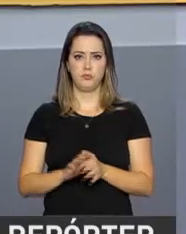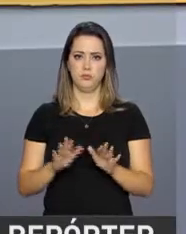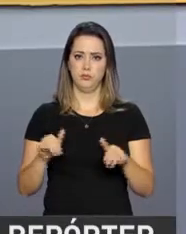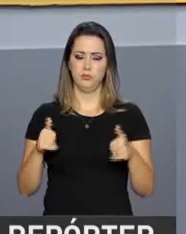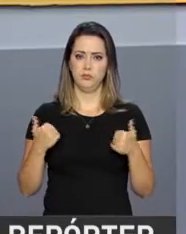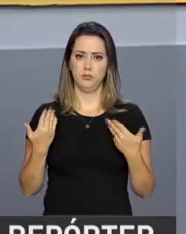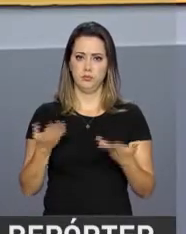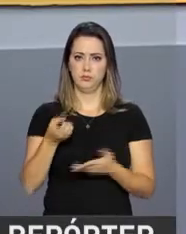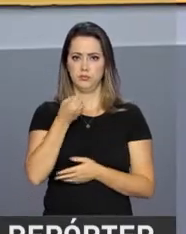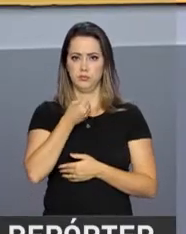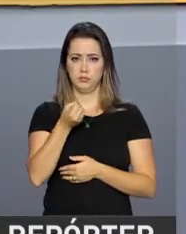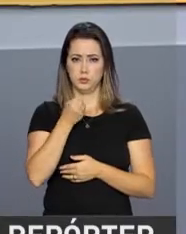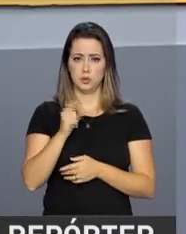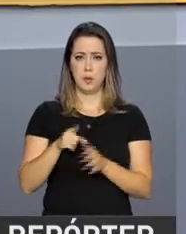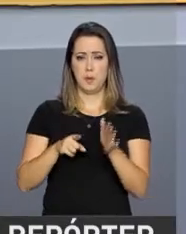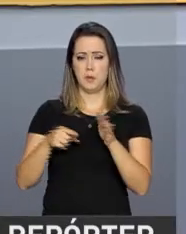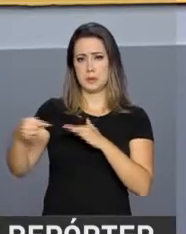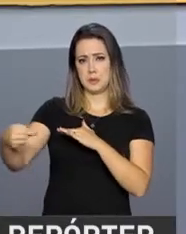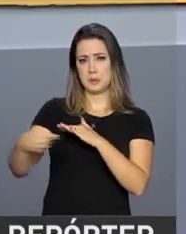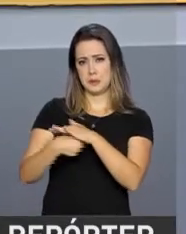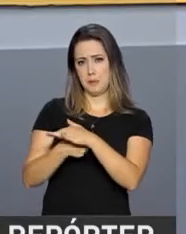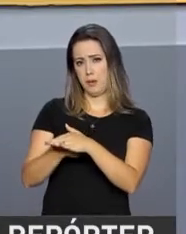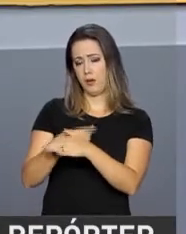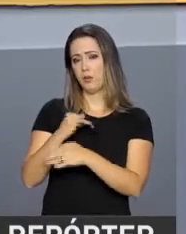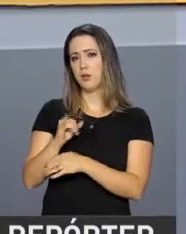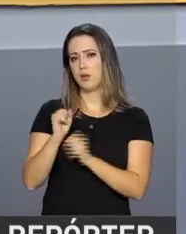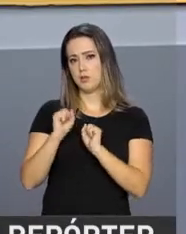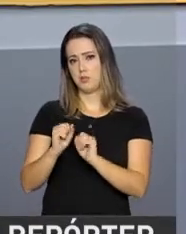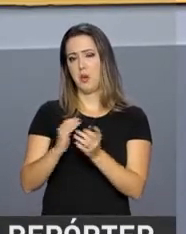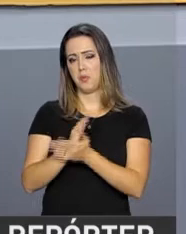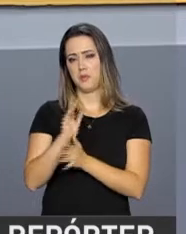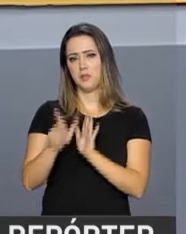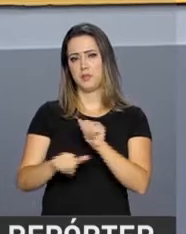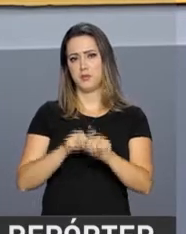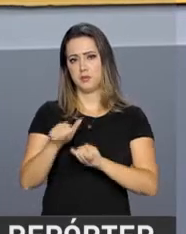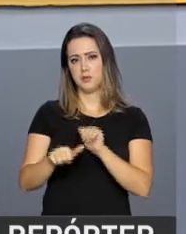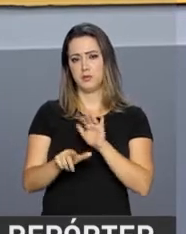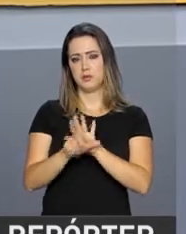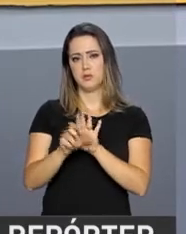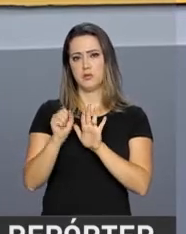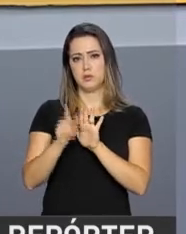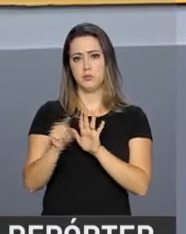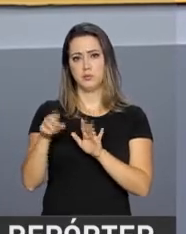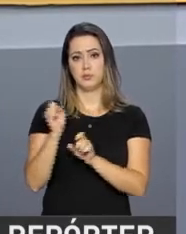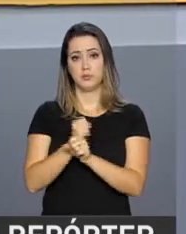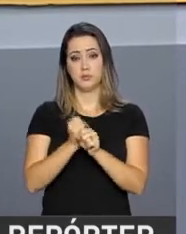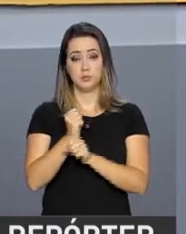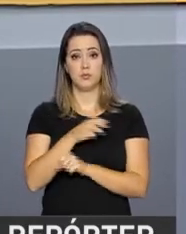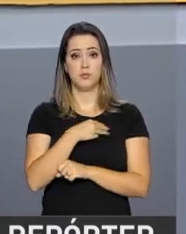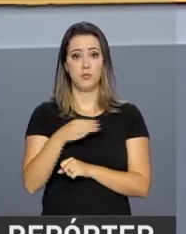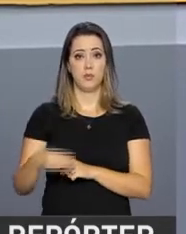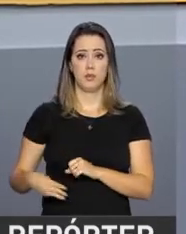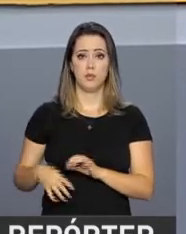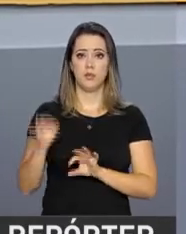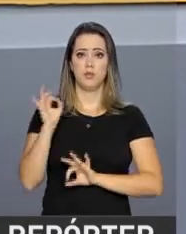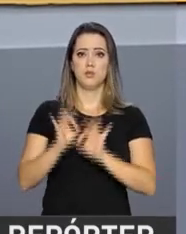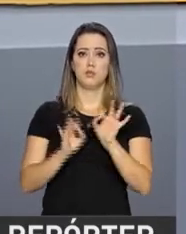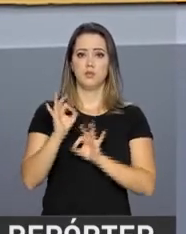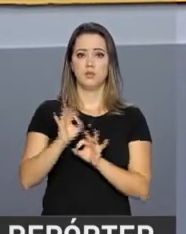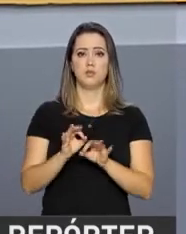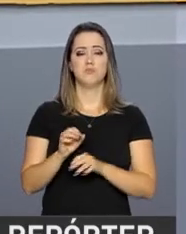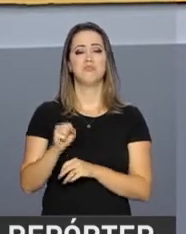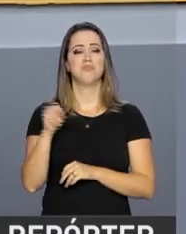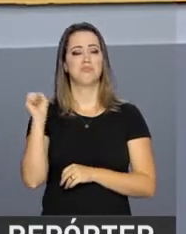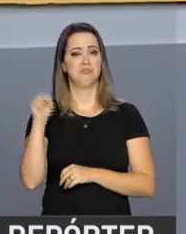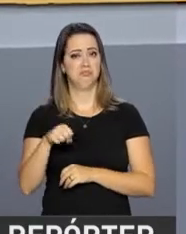Ainda durante a coletiva, ao ser questionado se vale a pena aprovar a reforma da Previdência ainda este ano, o ministro do Planejamento